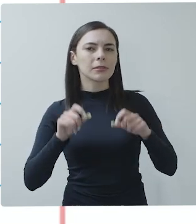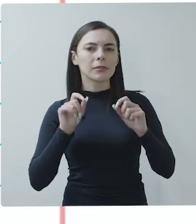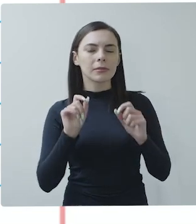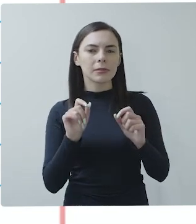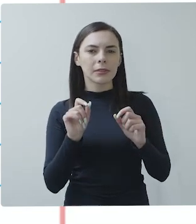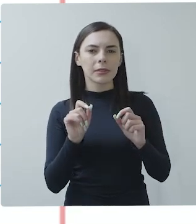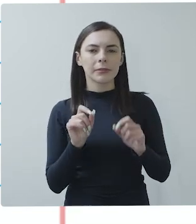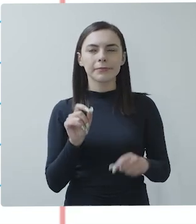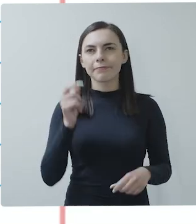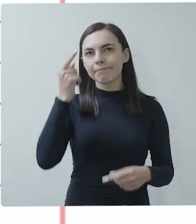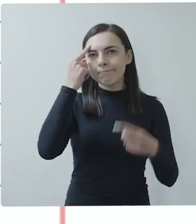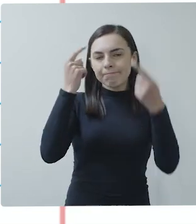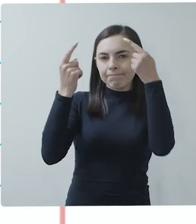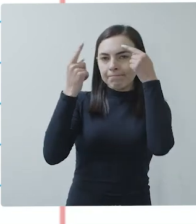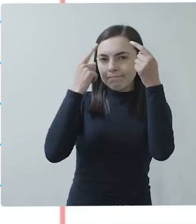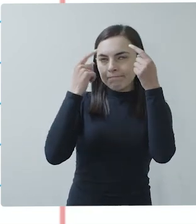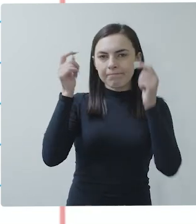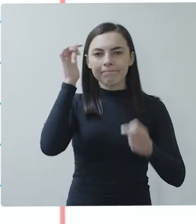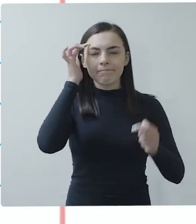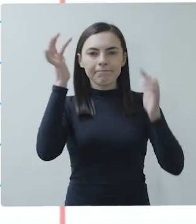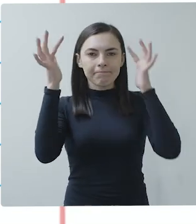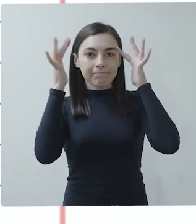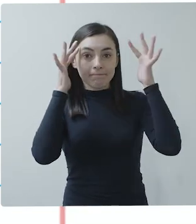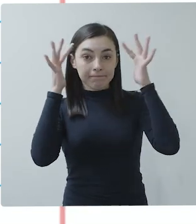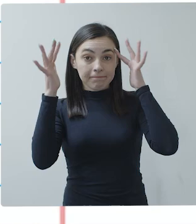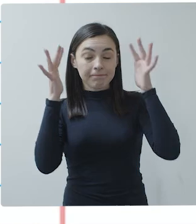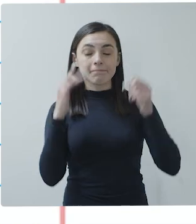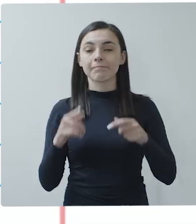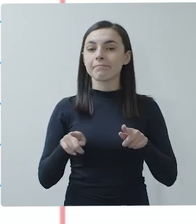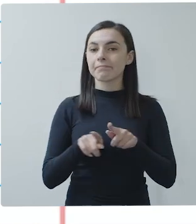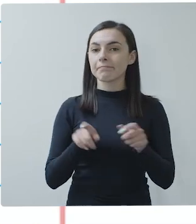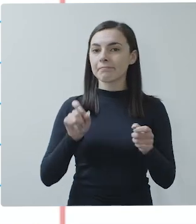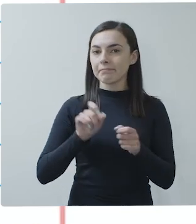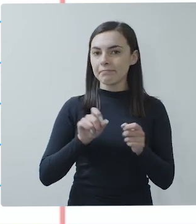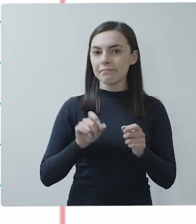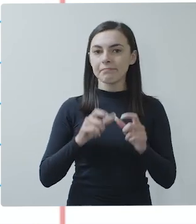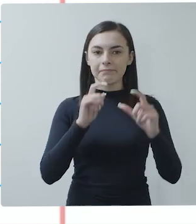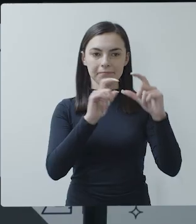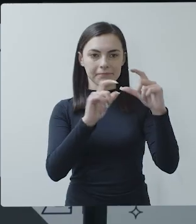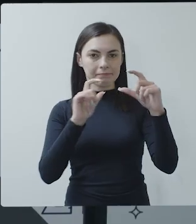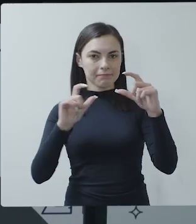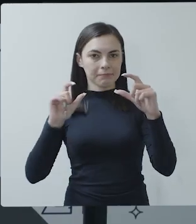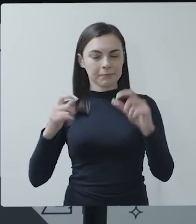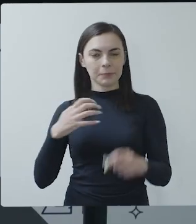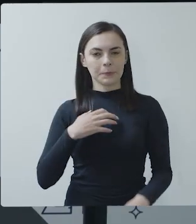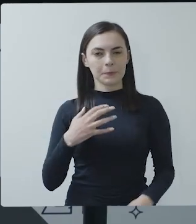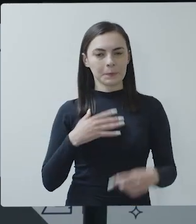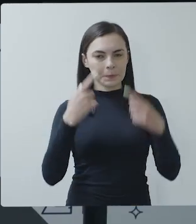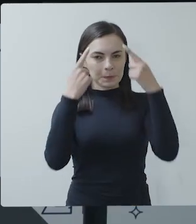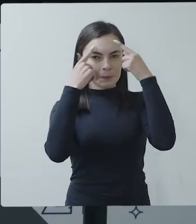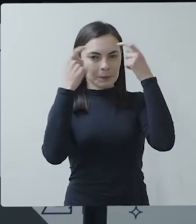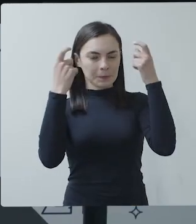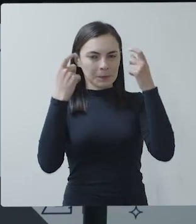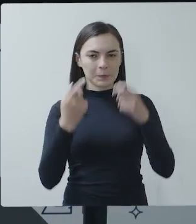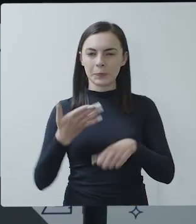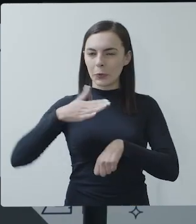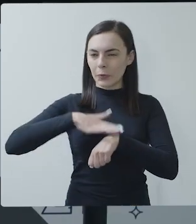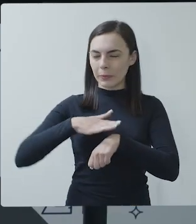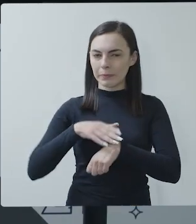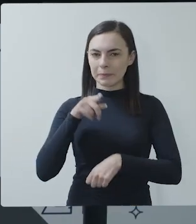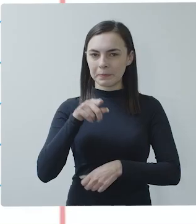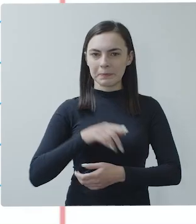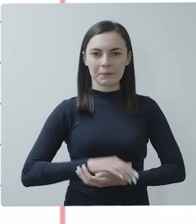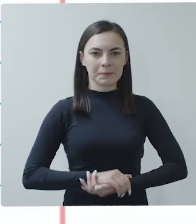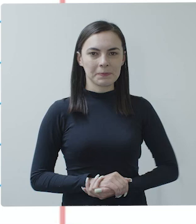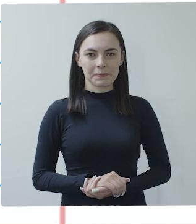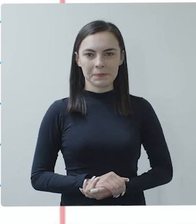agora usarem a criatividade, a imaginação e fazer essa tirinha de uma forma bem criativa. Um